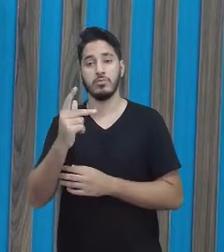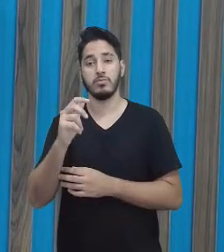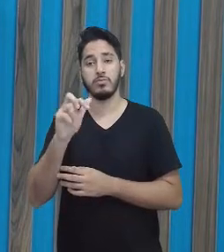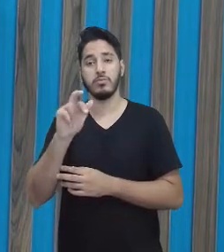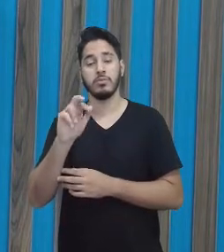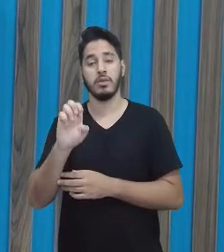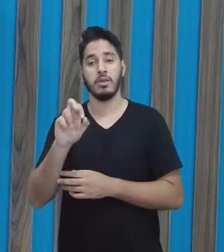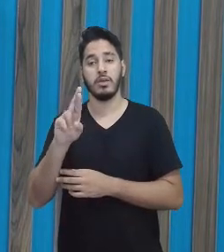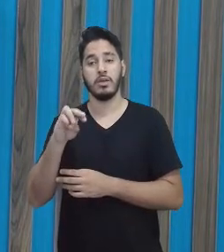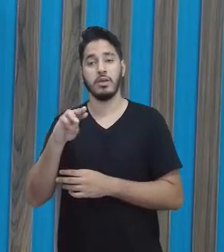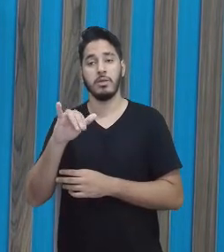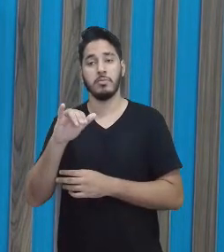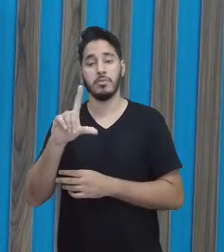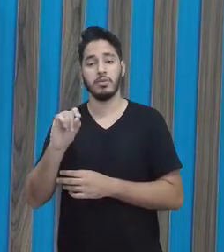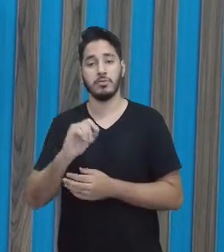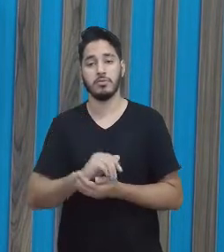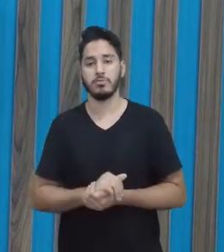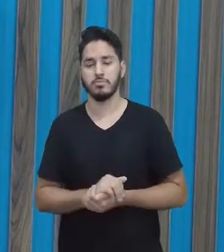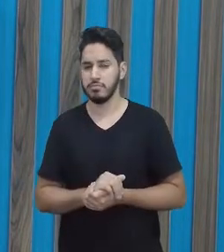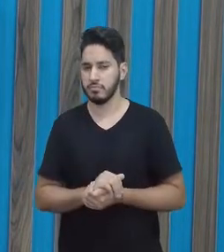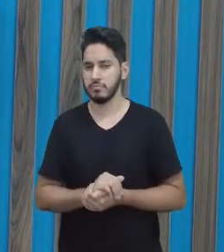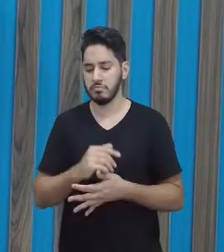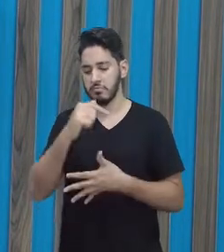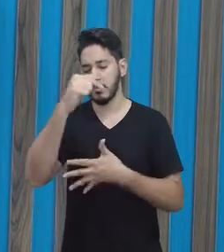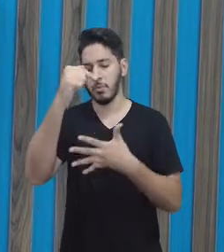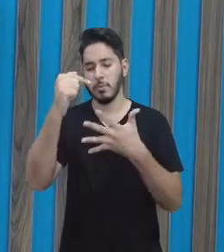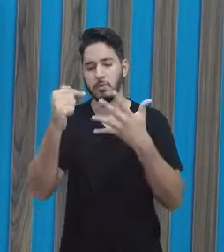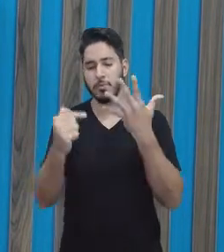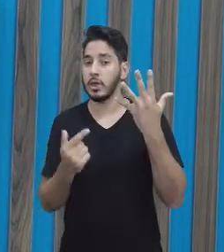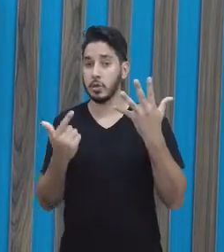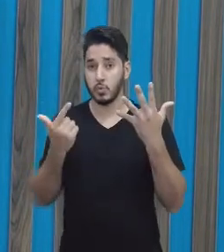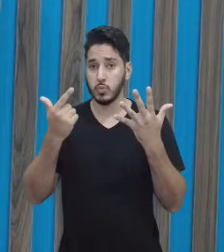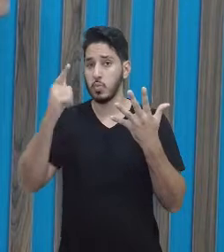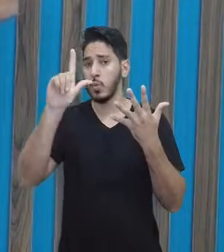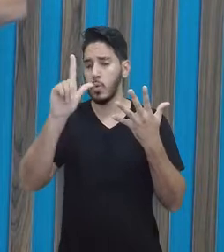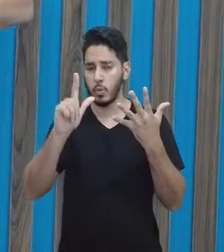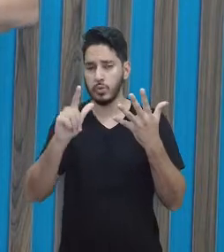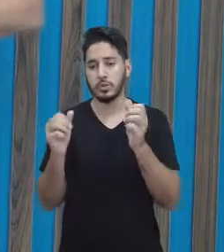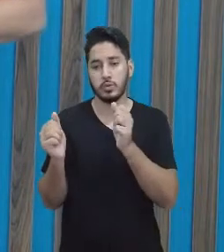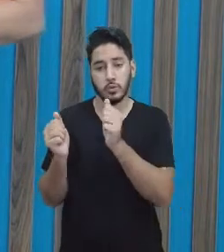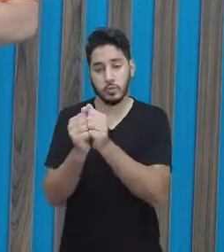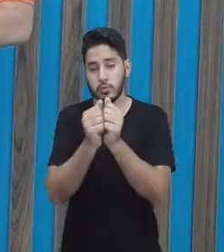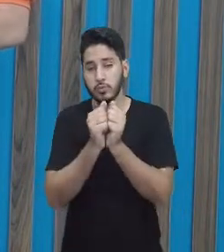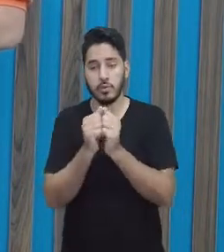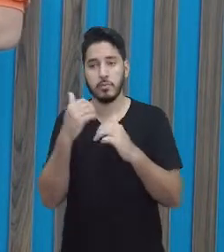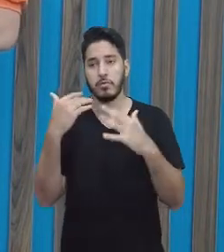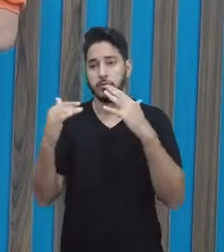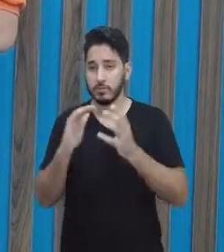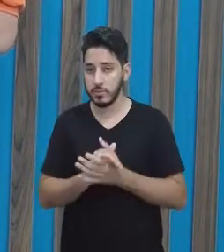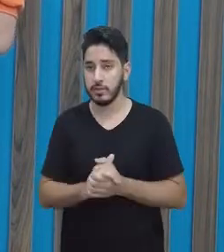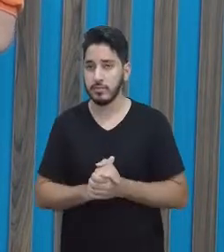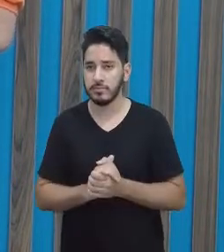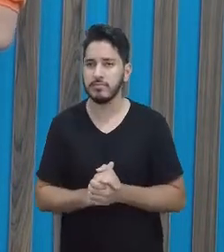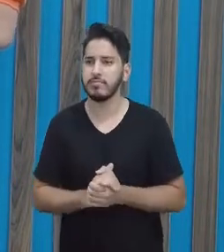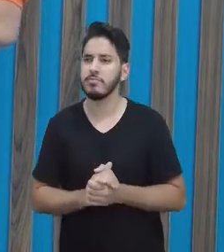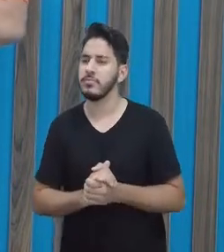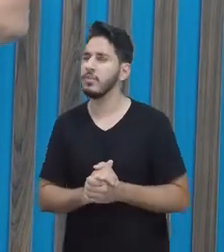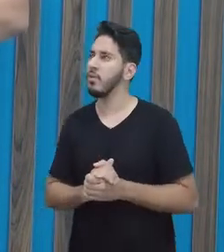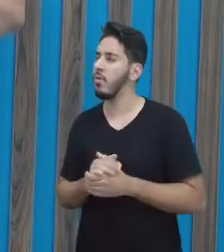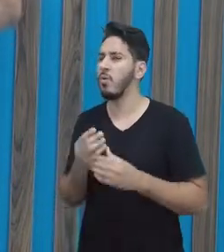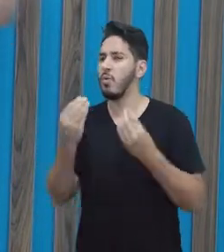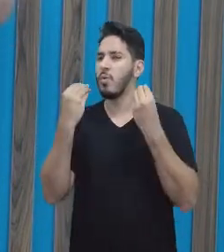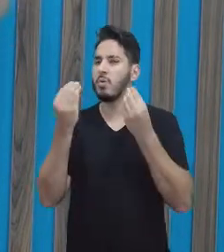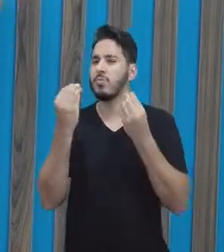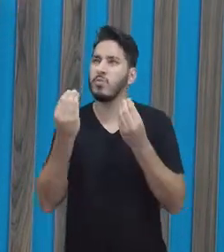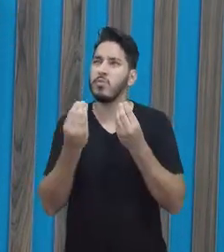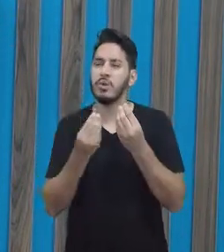no teatro. Então, existia assim e outros artistas que se juntaram ao movimento. Então, como era